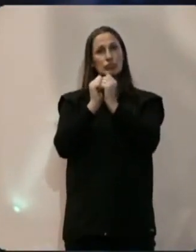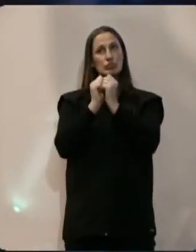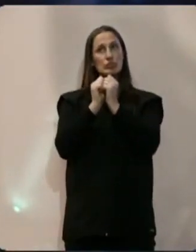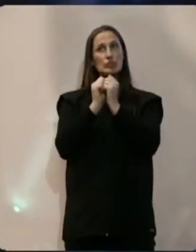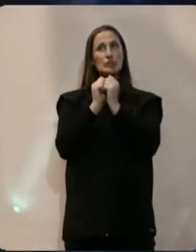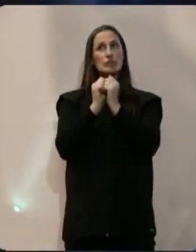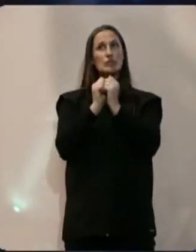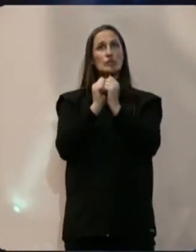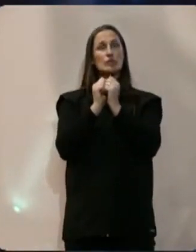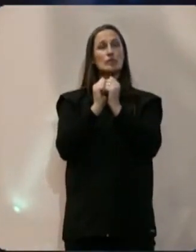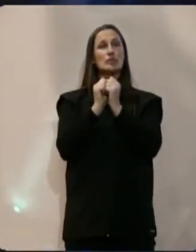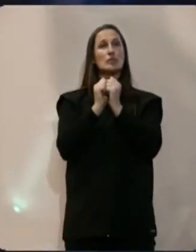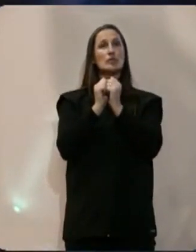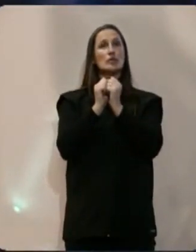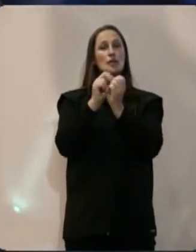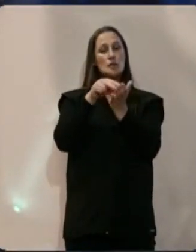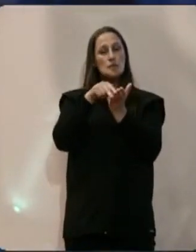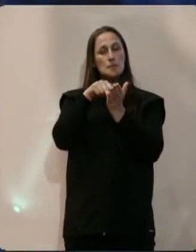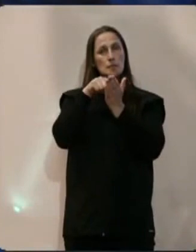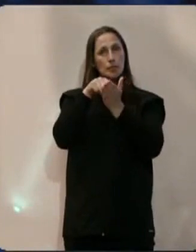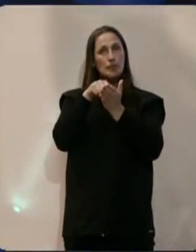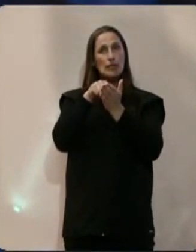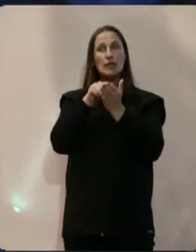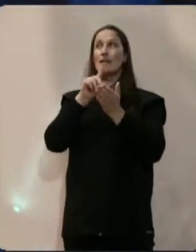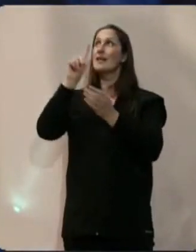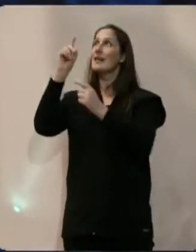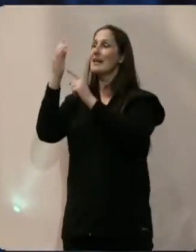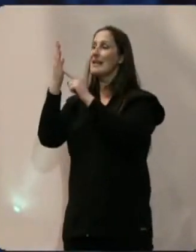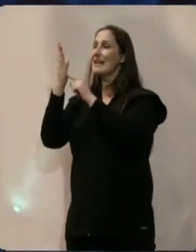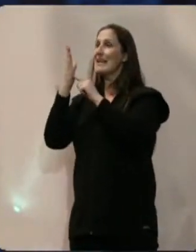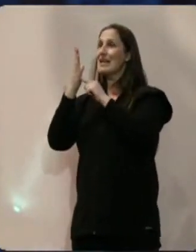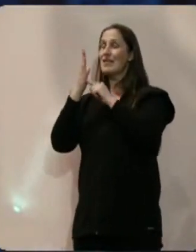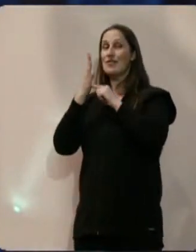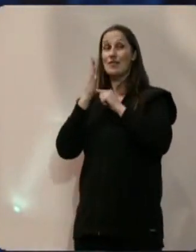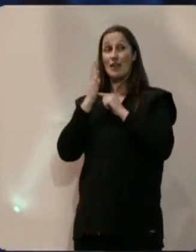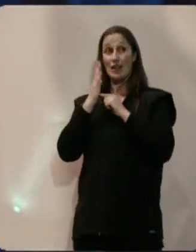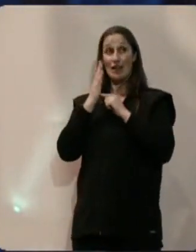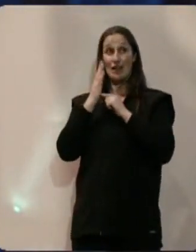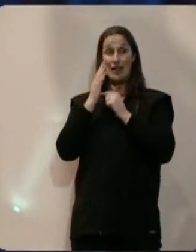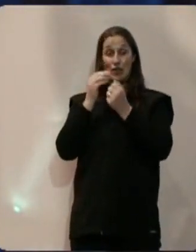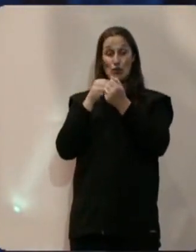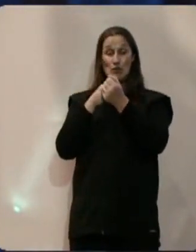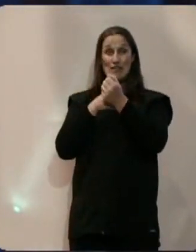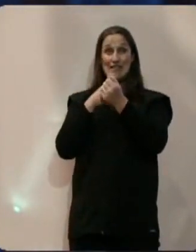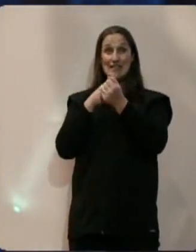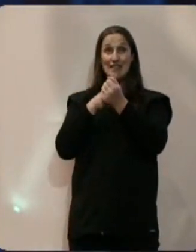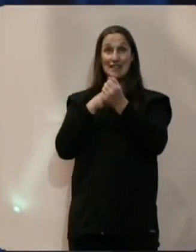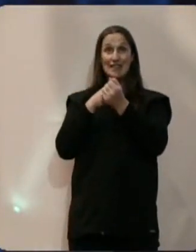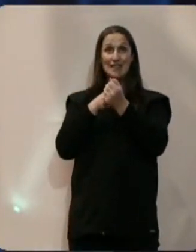Jesus, Ele revela para a gente o segredo da oração eficaz.